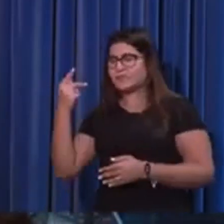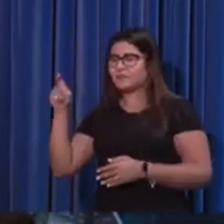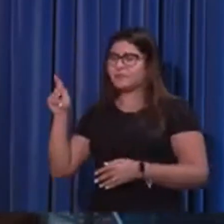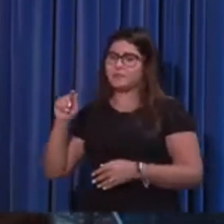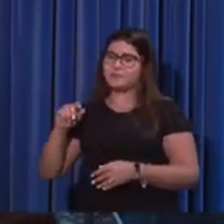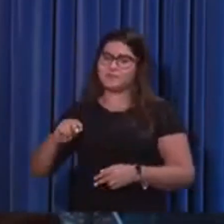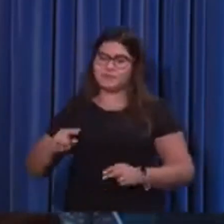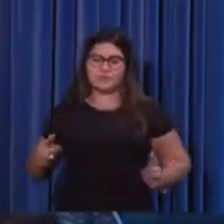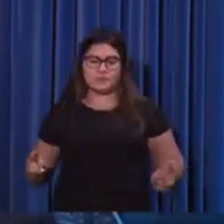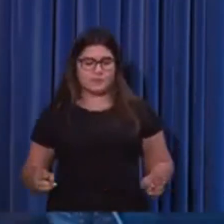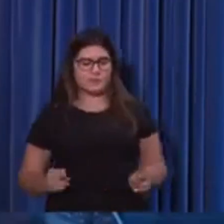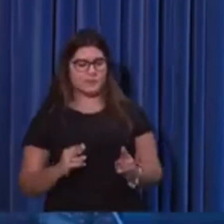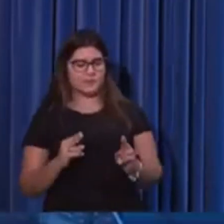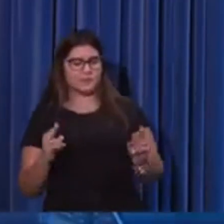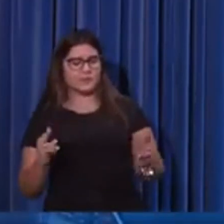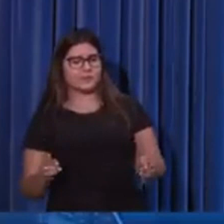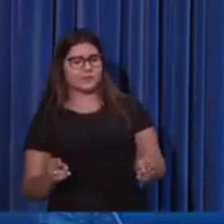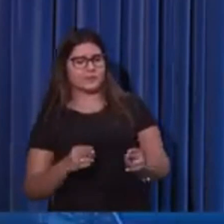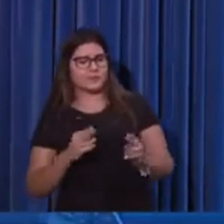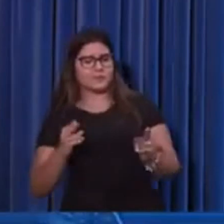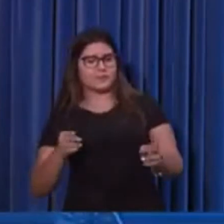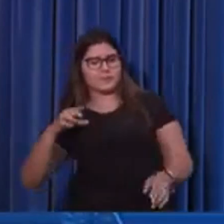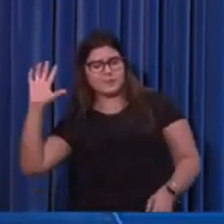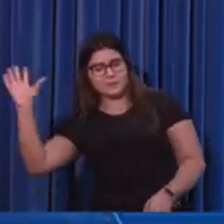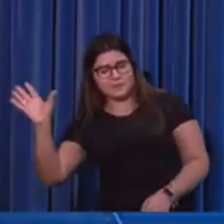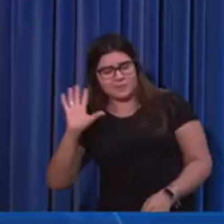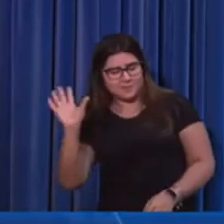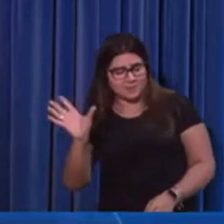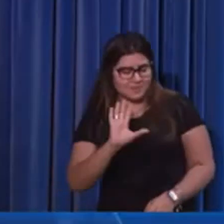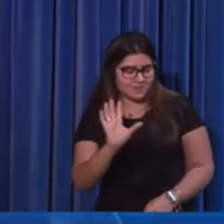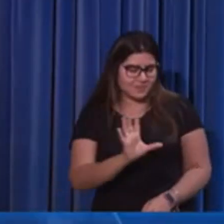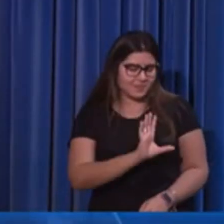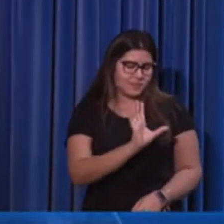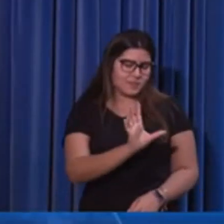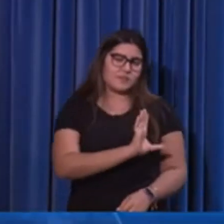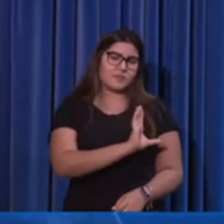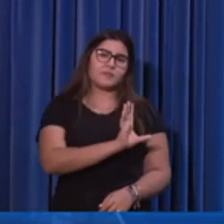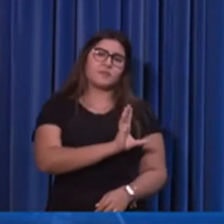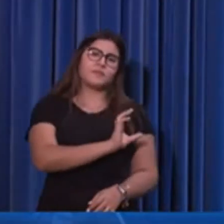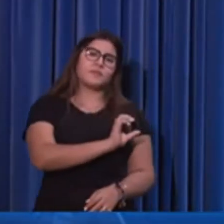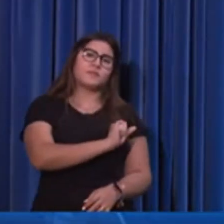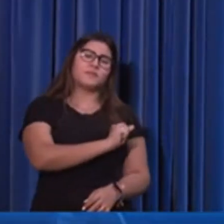Teu infinito amor,